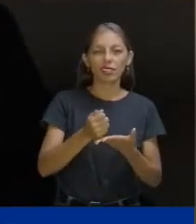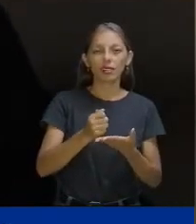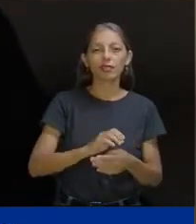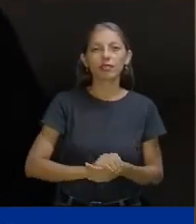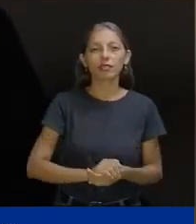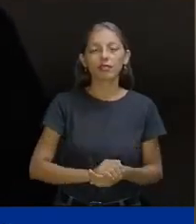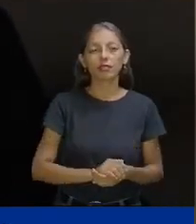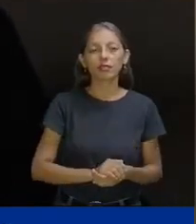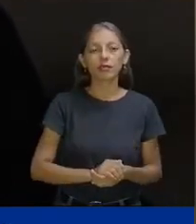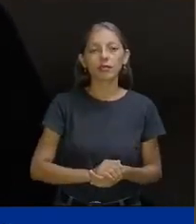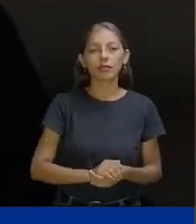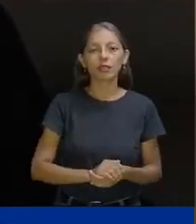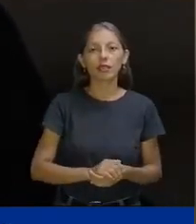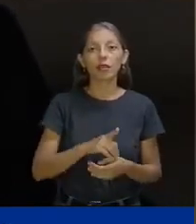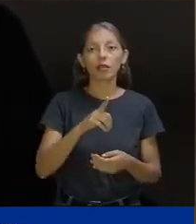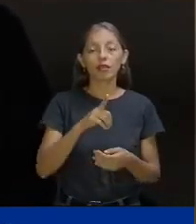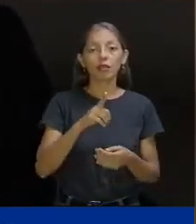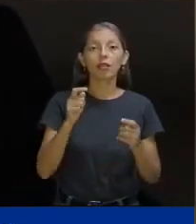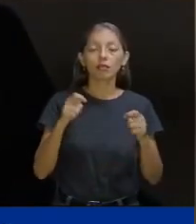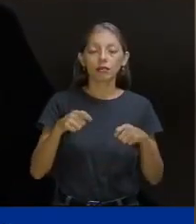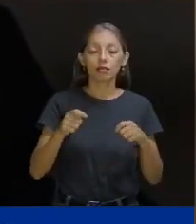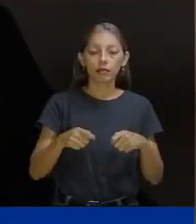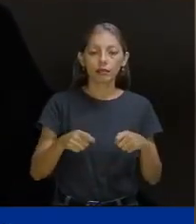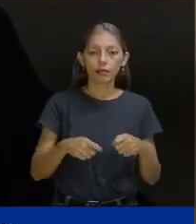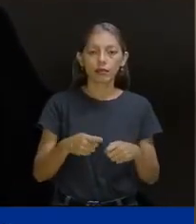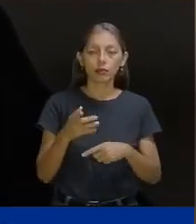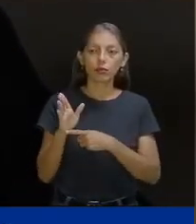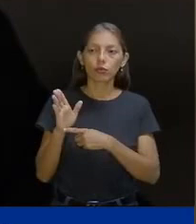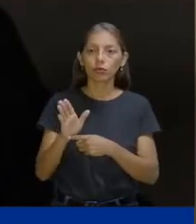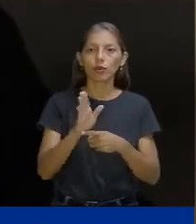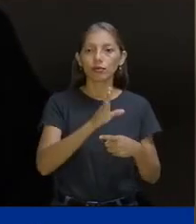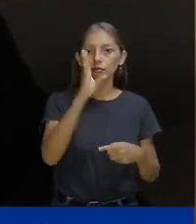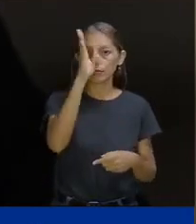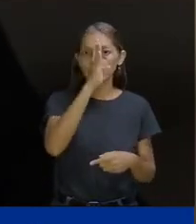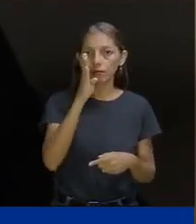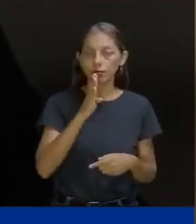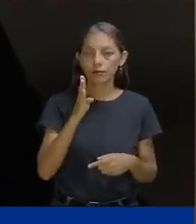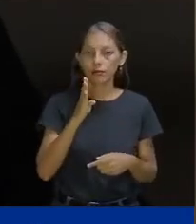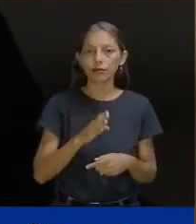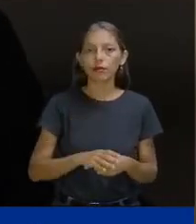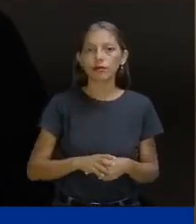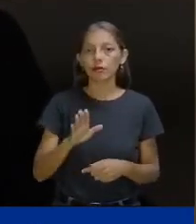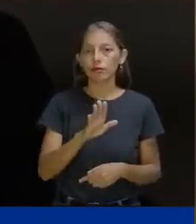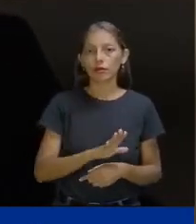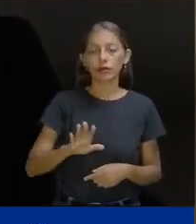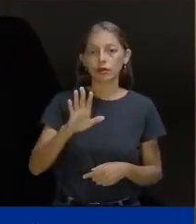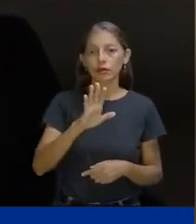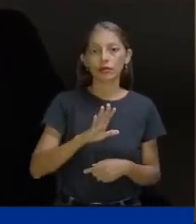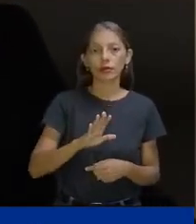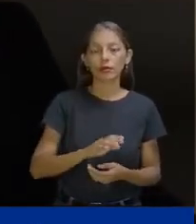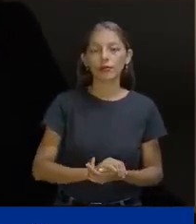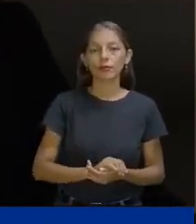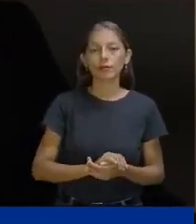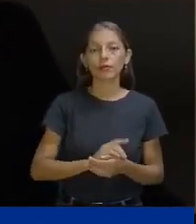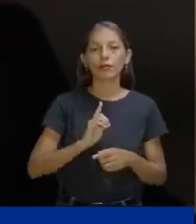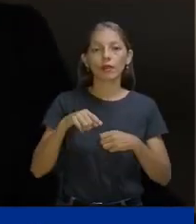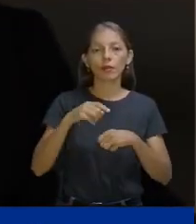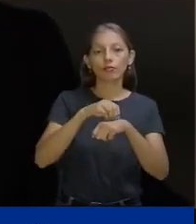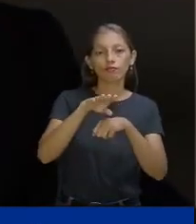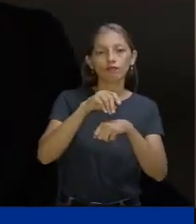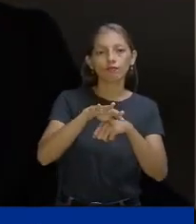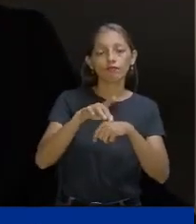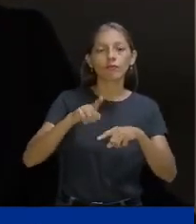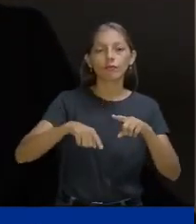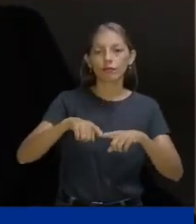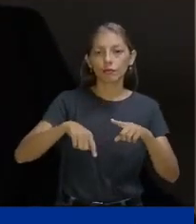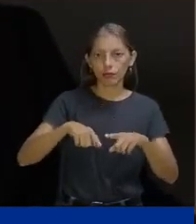centro, que vai ser um centro que vai atender a todos nós do Brasil todo. Eu vou passar depois esse material que nos foi disponibilizado